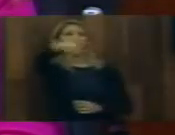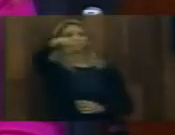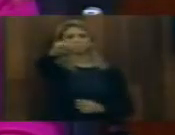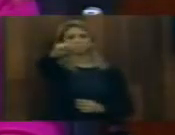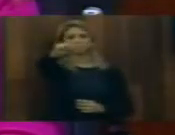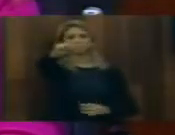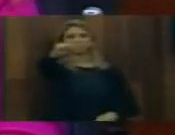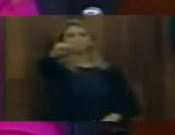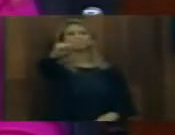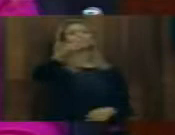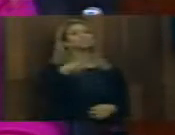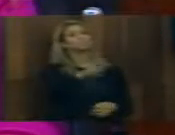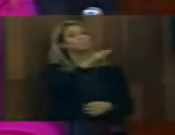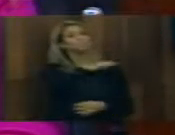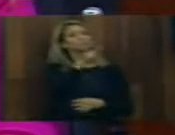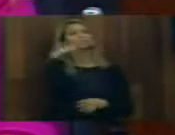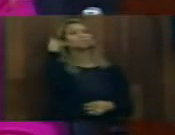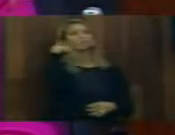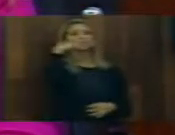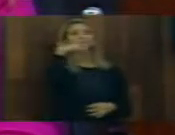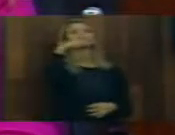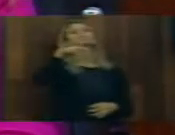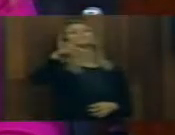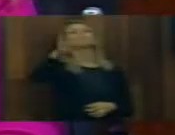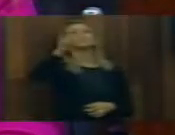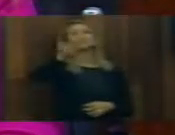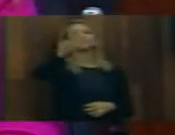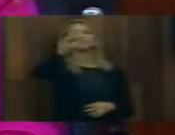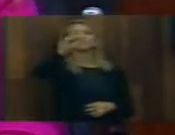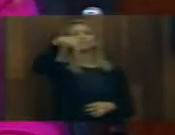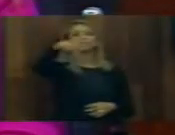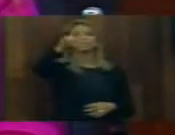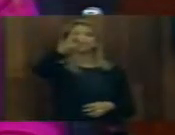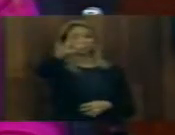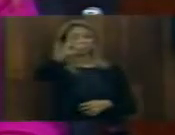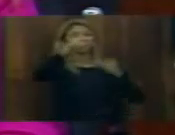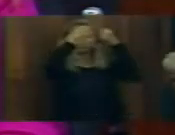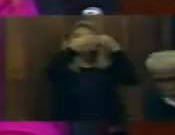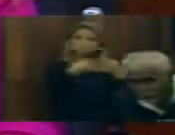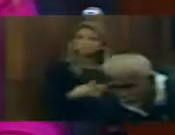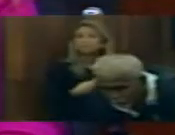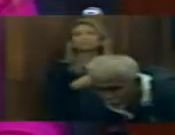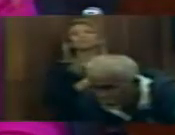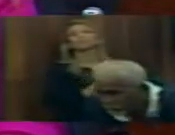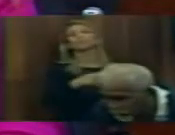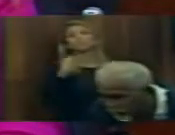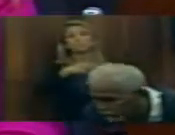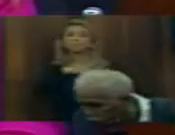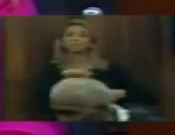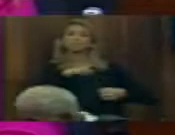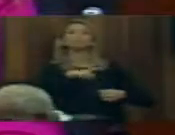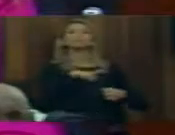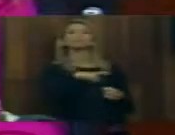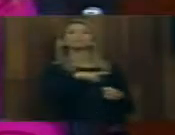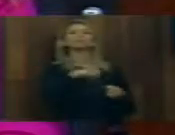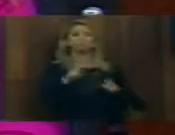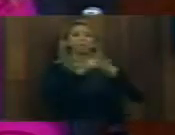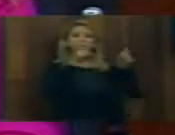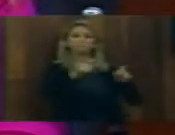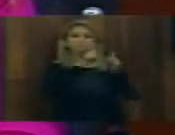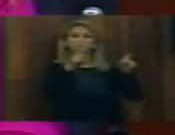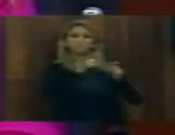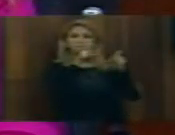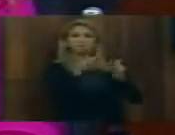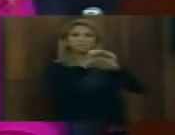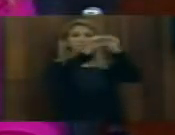159/2018, de autoria do vereador Vanderlei Rodrigues Bento Neto, que determina a publicação eletrônica da lista de espera